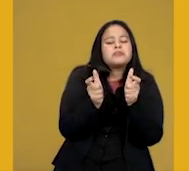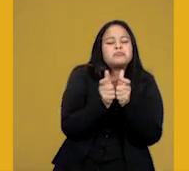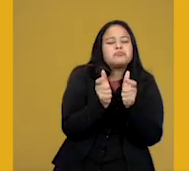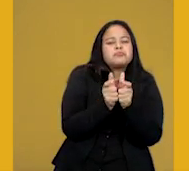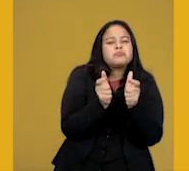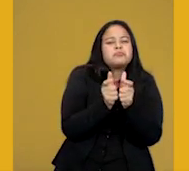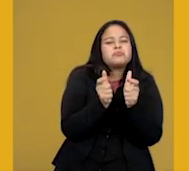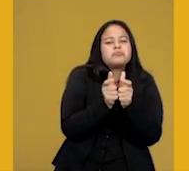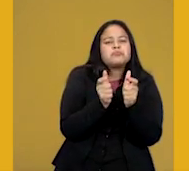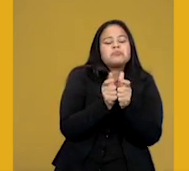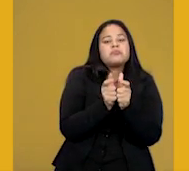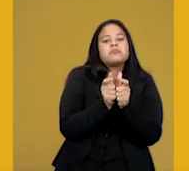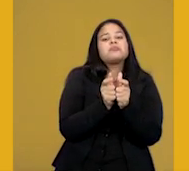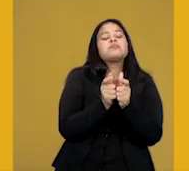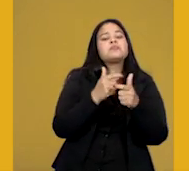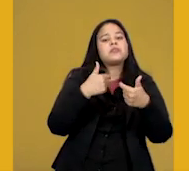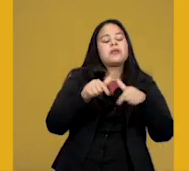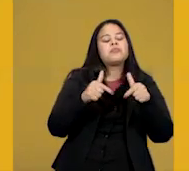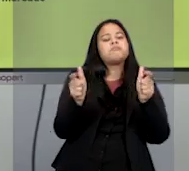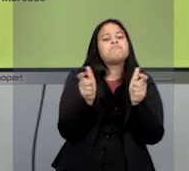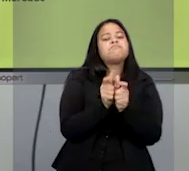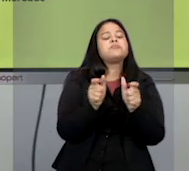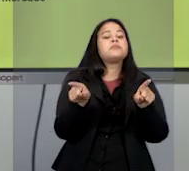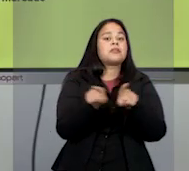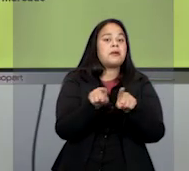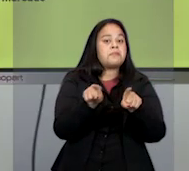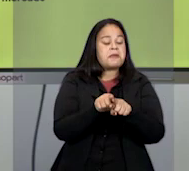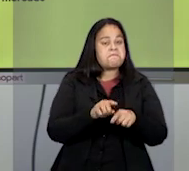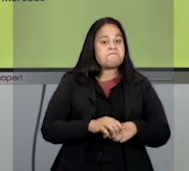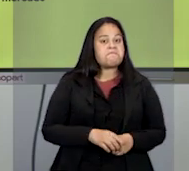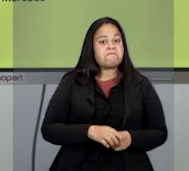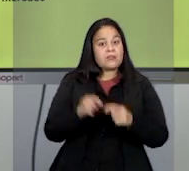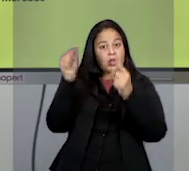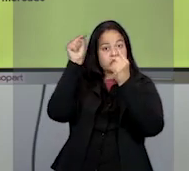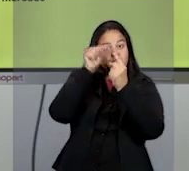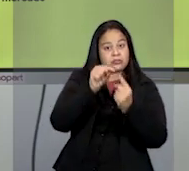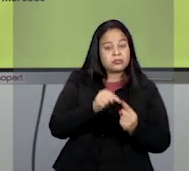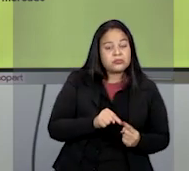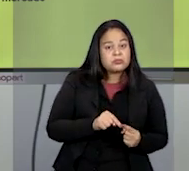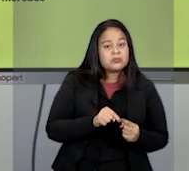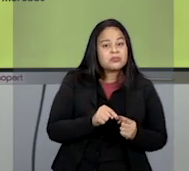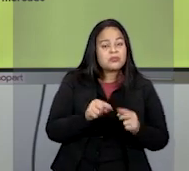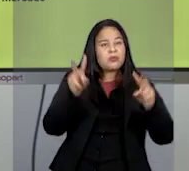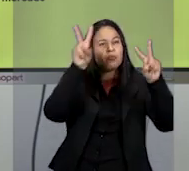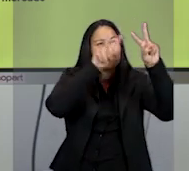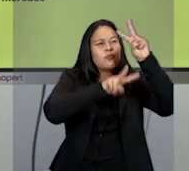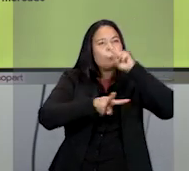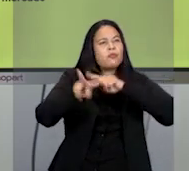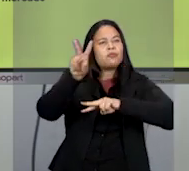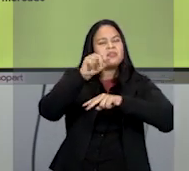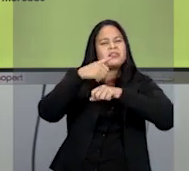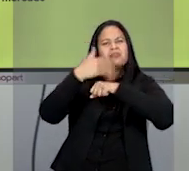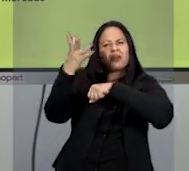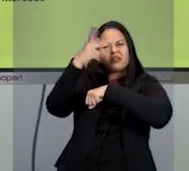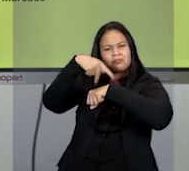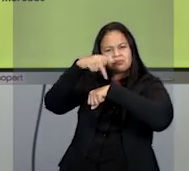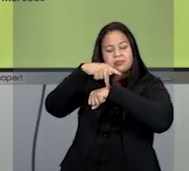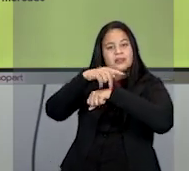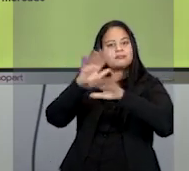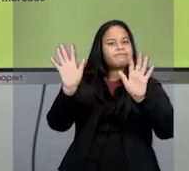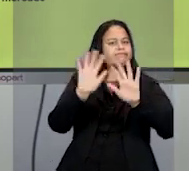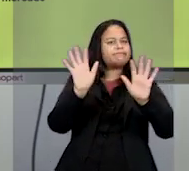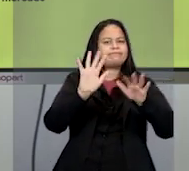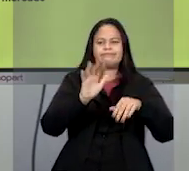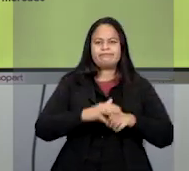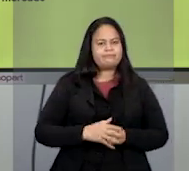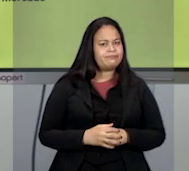mão de obra reduzida. Tá? Então aqui, esse tipo de agricultura ela não visa o mercado externo, né? No caso o